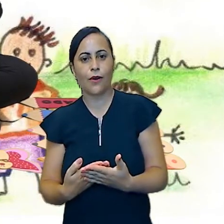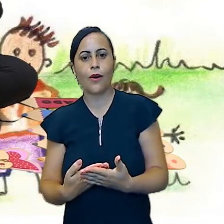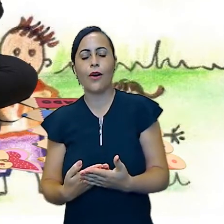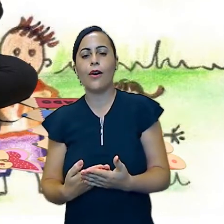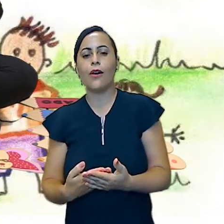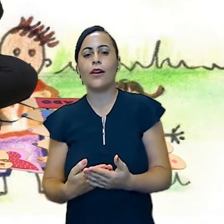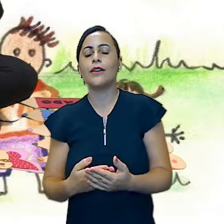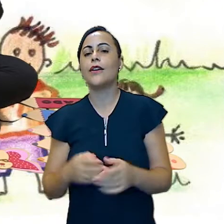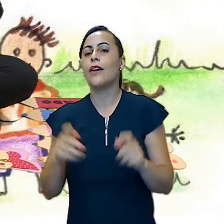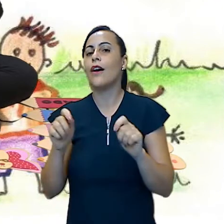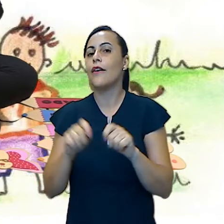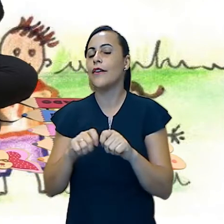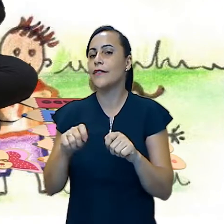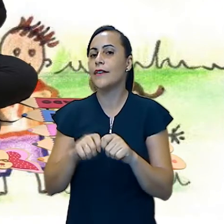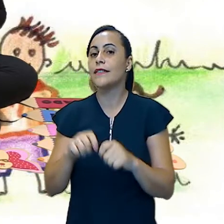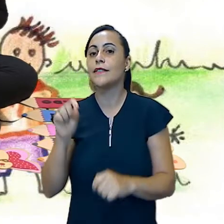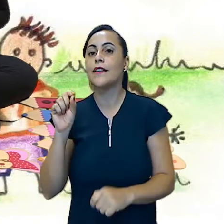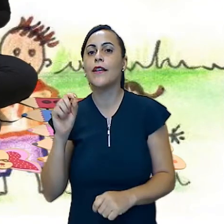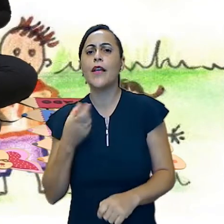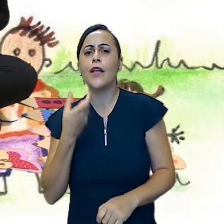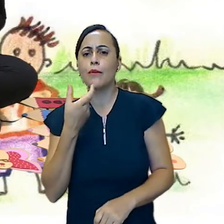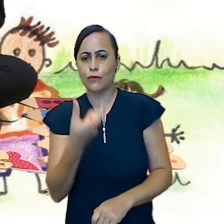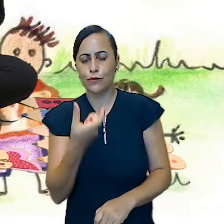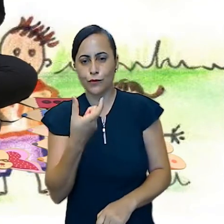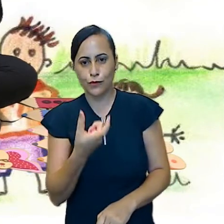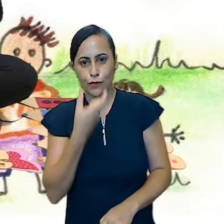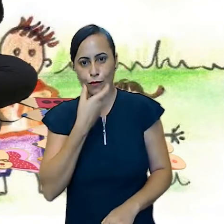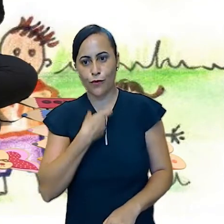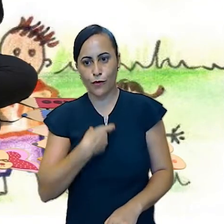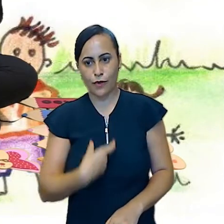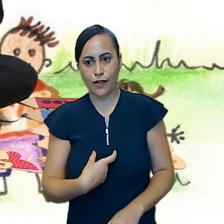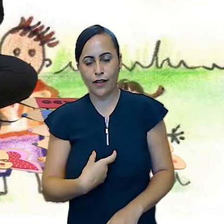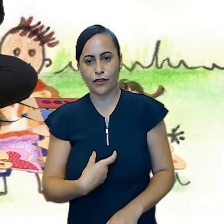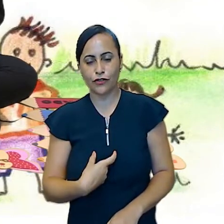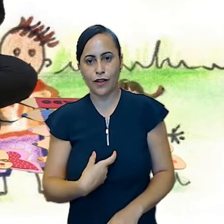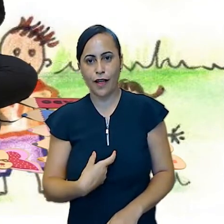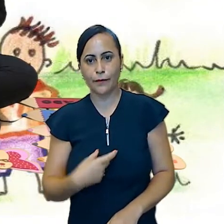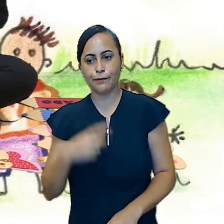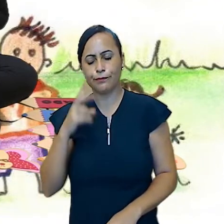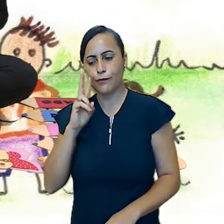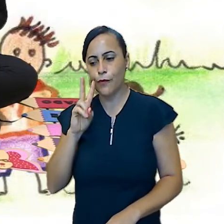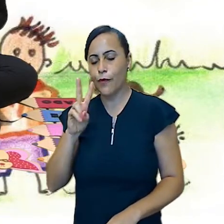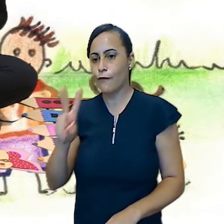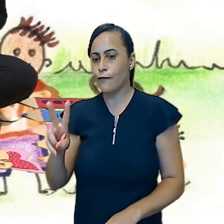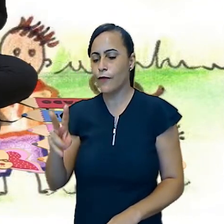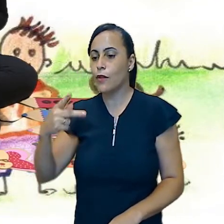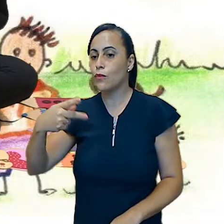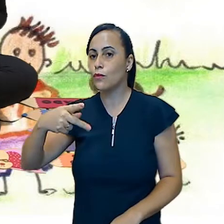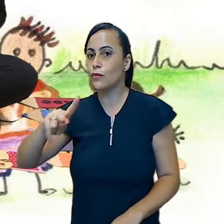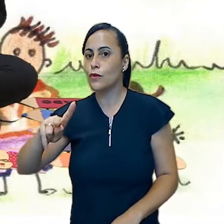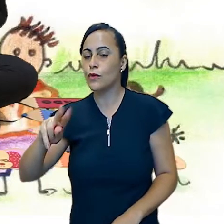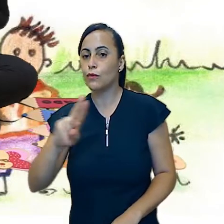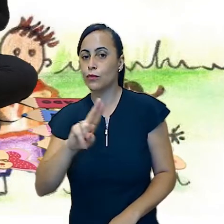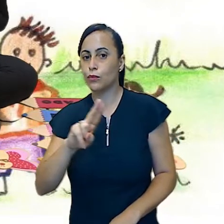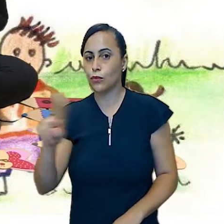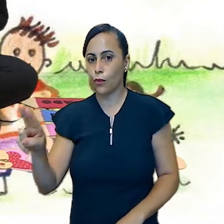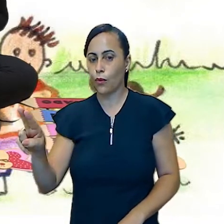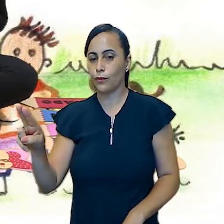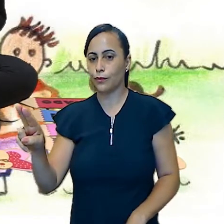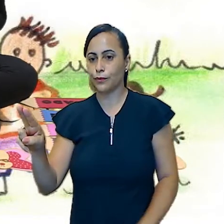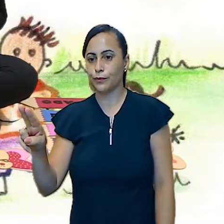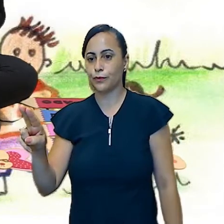A gente confecciona esses crachás para identificar vocês na escola. Lembra que eu já disse? O nosso nome